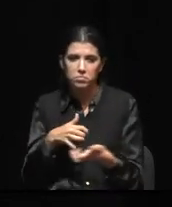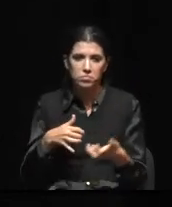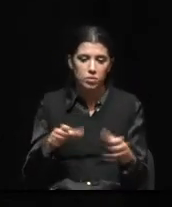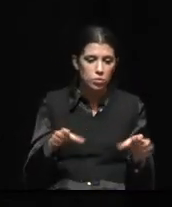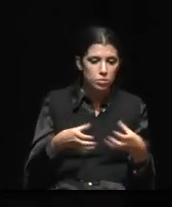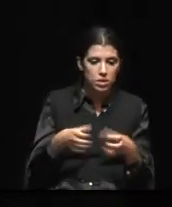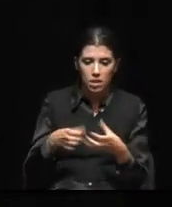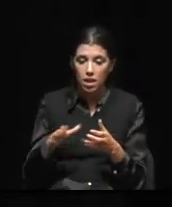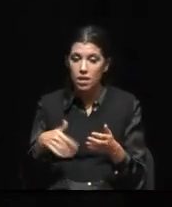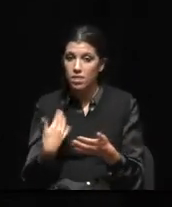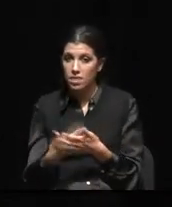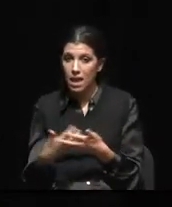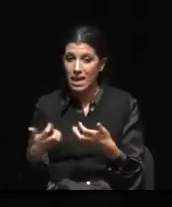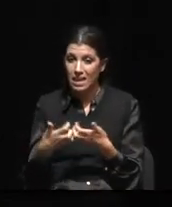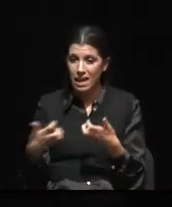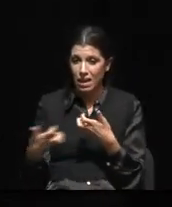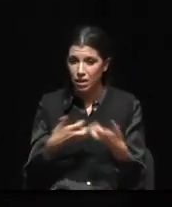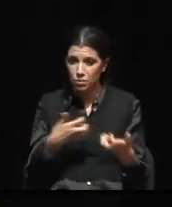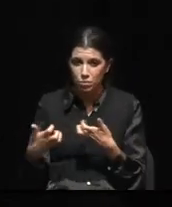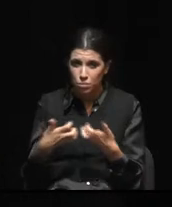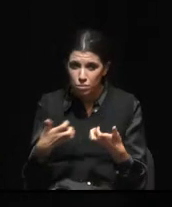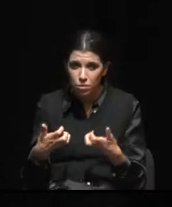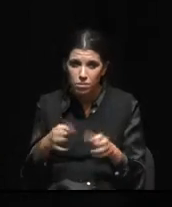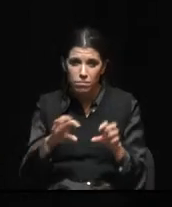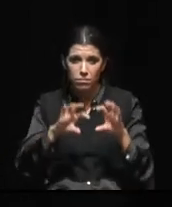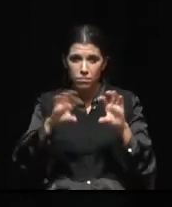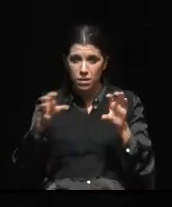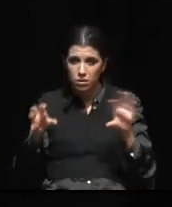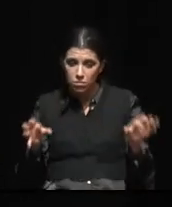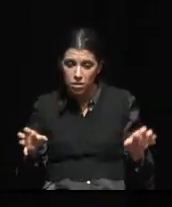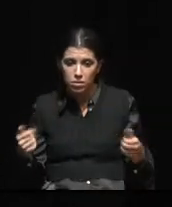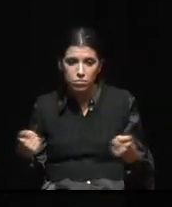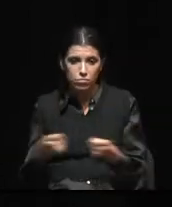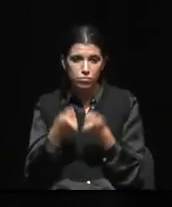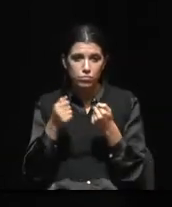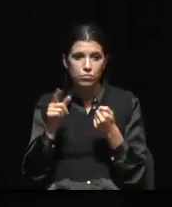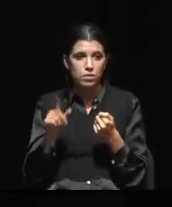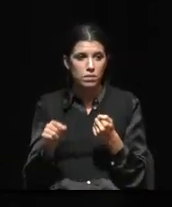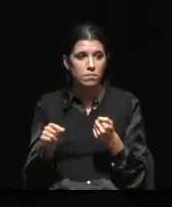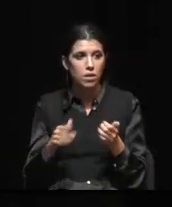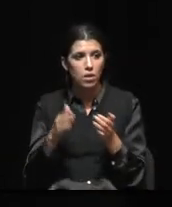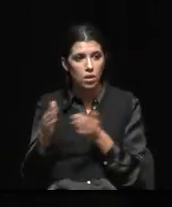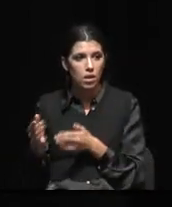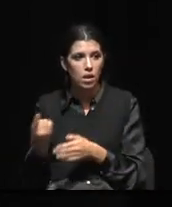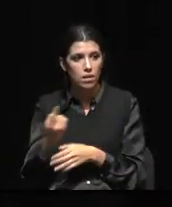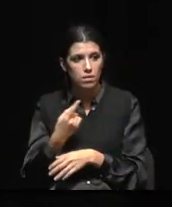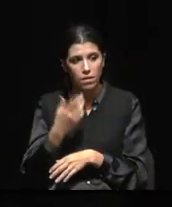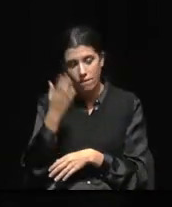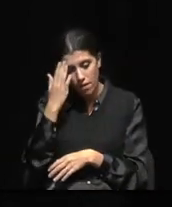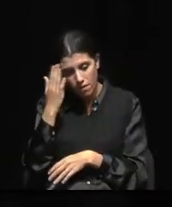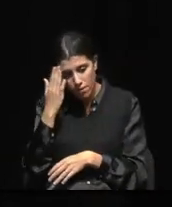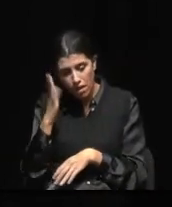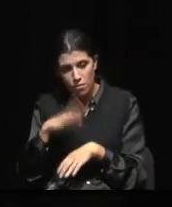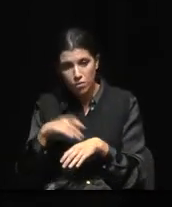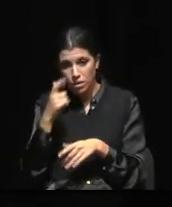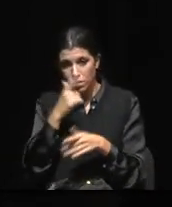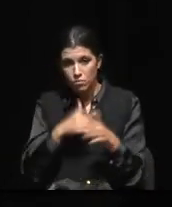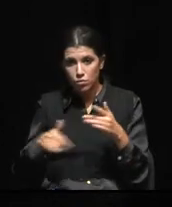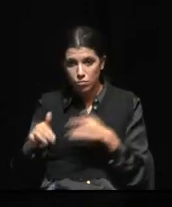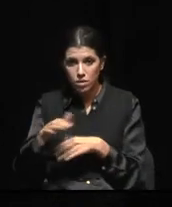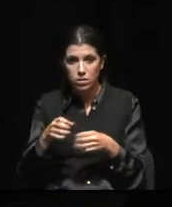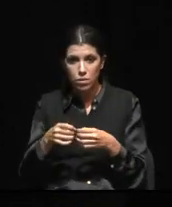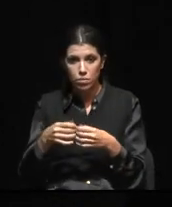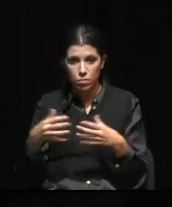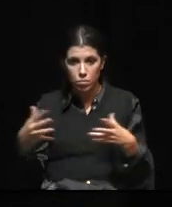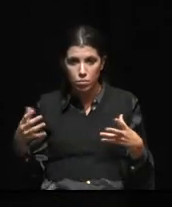e de conflitos diplomáticos ou bélicos entre países é também previsível que devido a ao crescimento da população ao